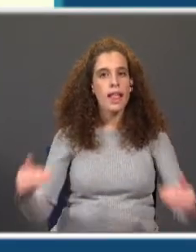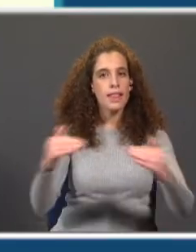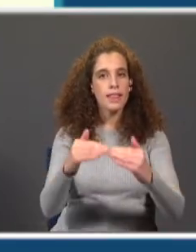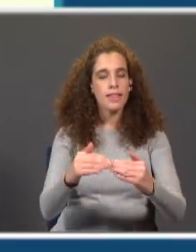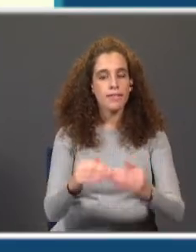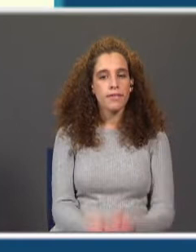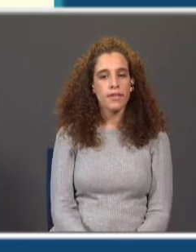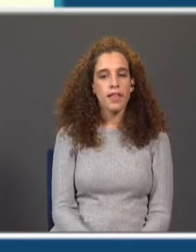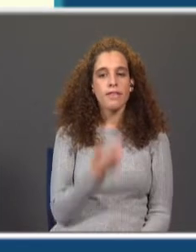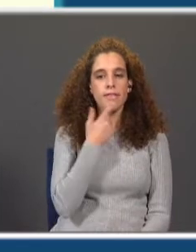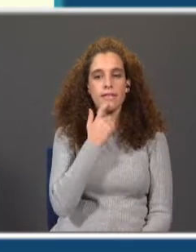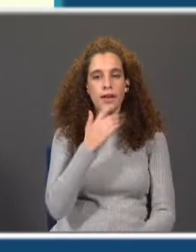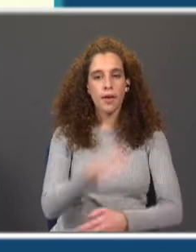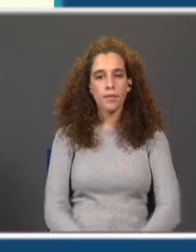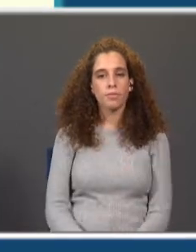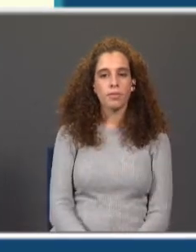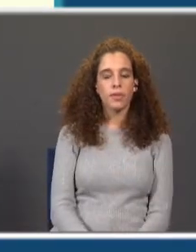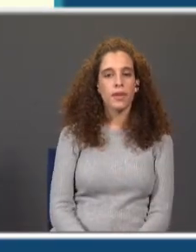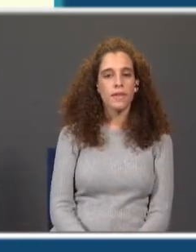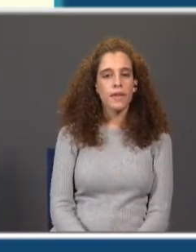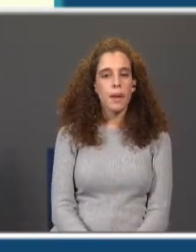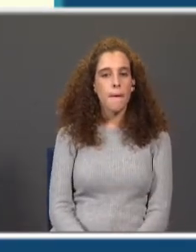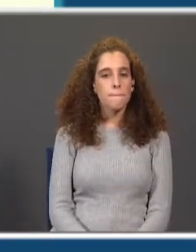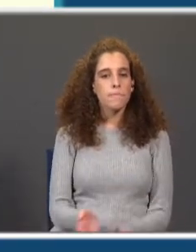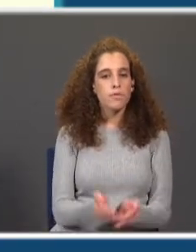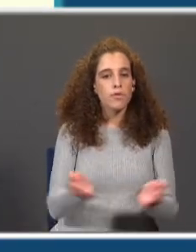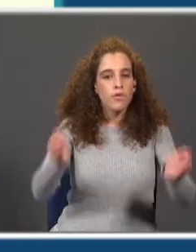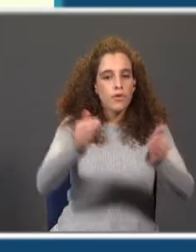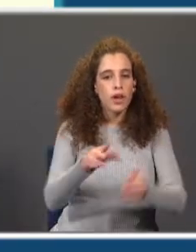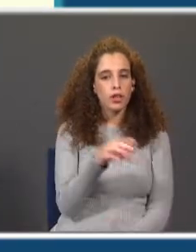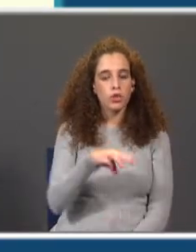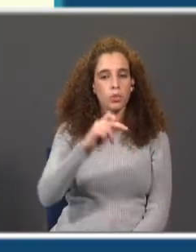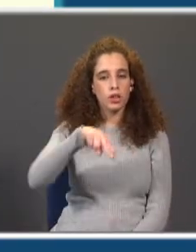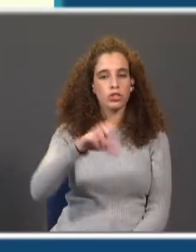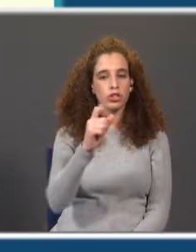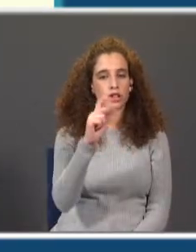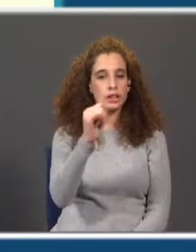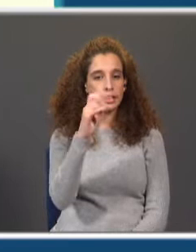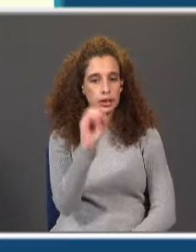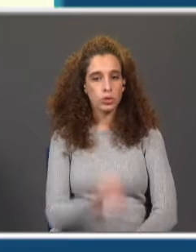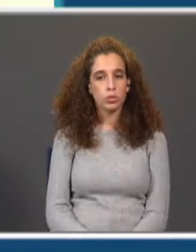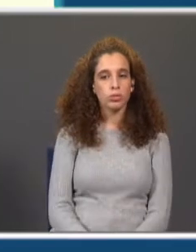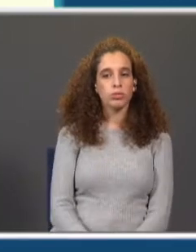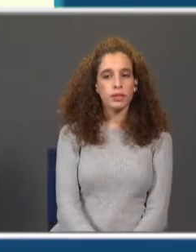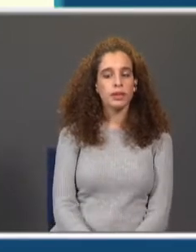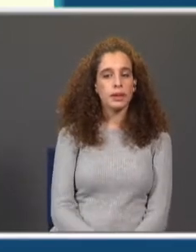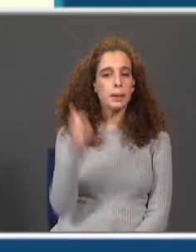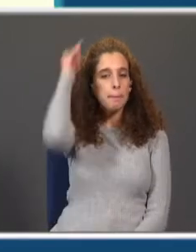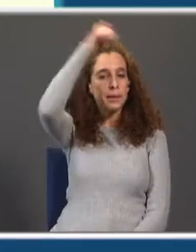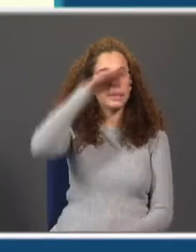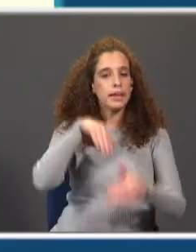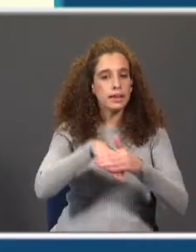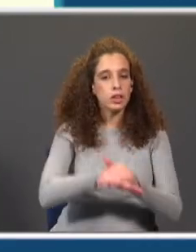distinguiam aparelhos de rádio gigantescos, vasos de manjerico e madrinhas de chinelos. O cão da fábrica de